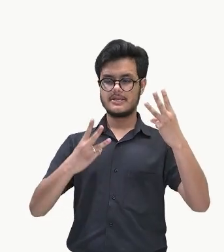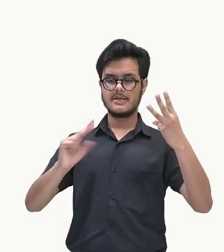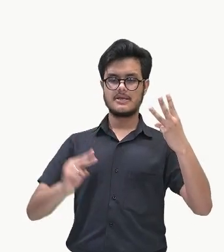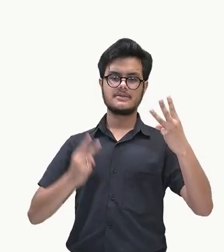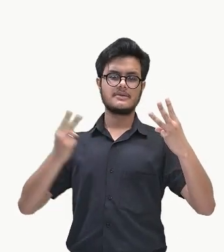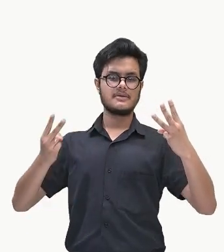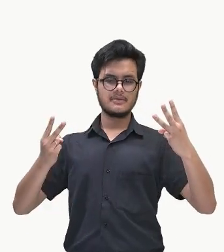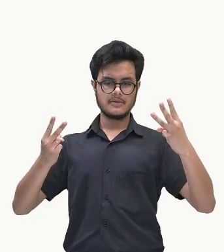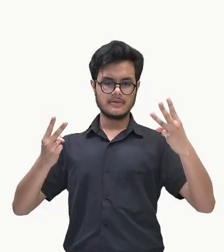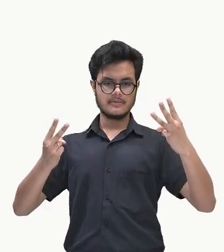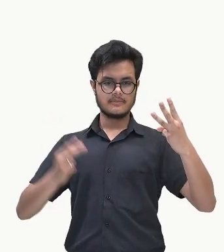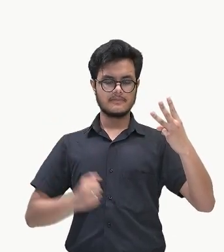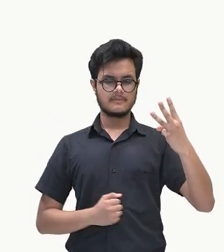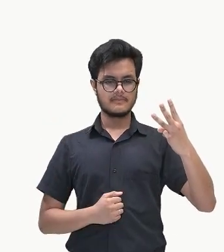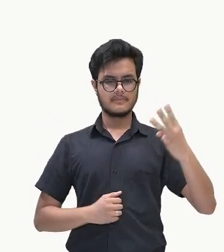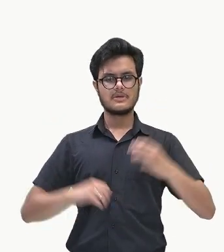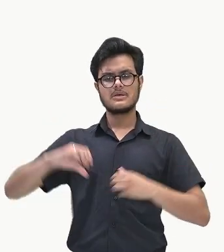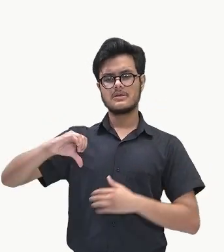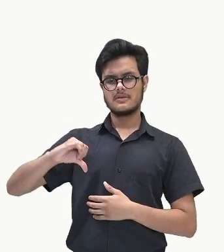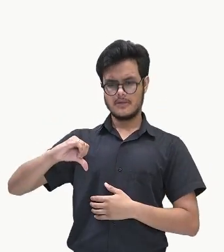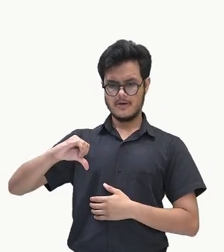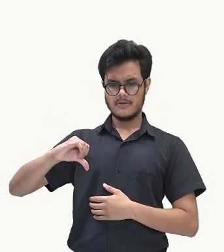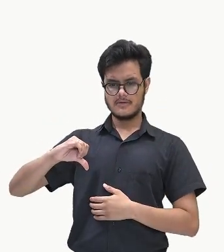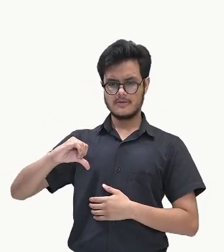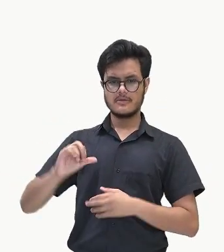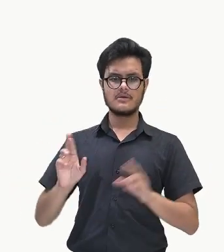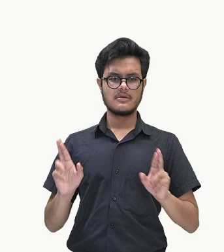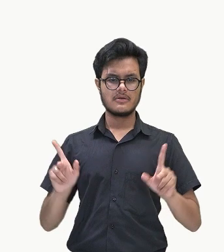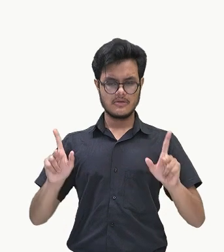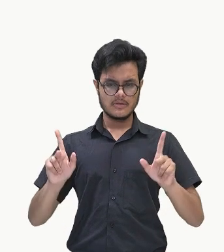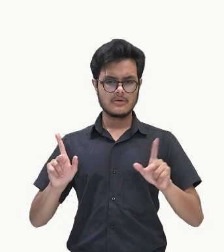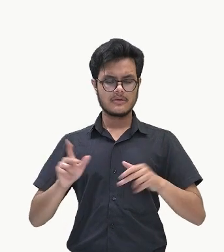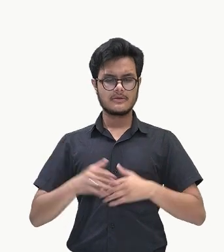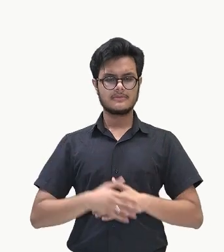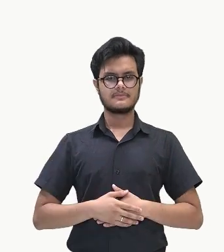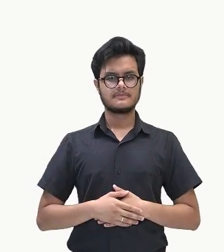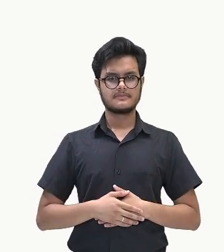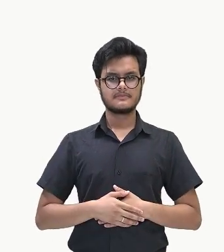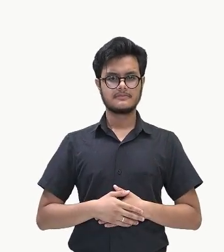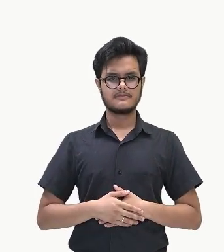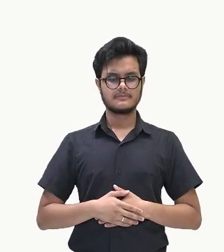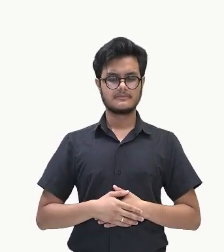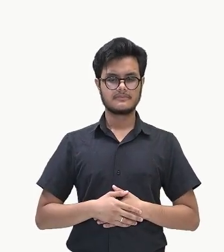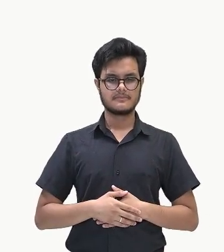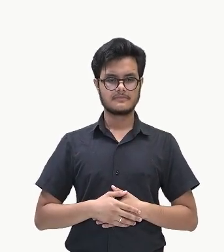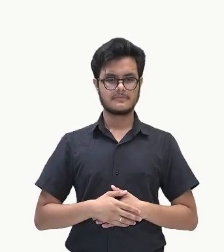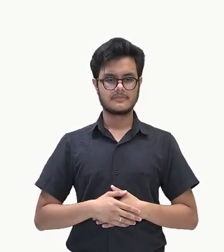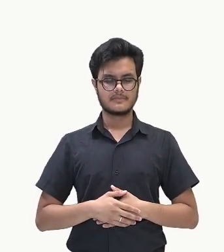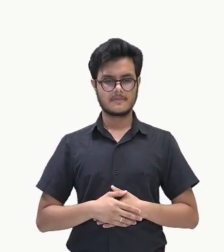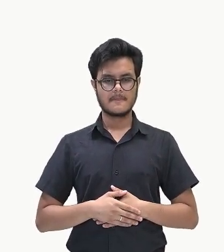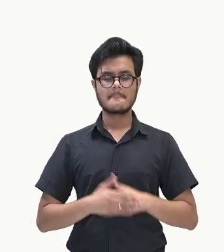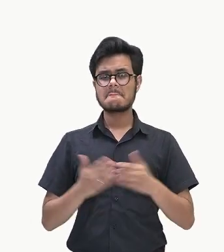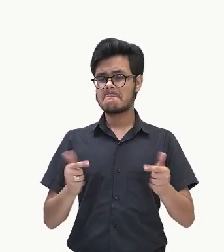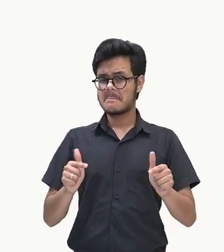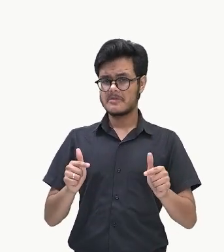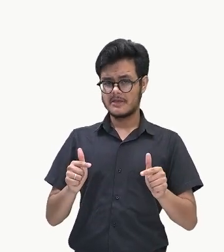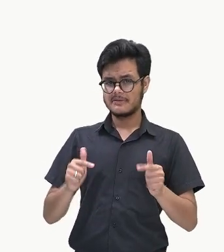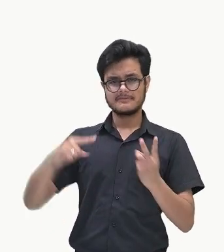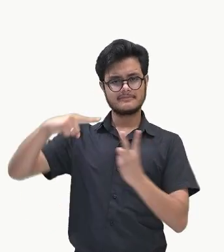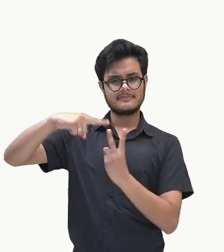nem seja 9 aqui, porque seria o 3 ao quadrado, que daria 9. Então, ele não possui nem o mesmo